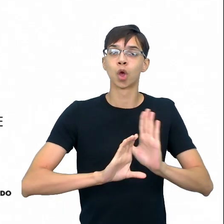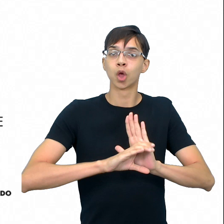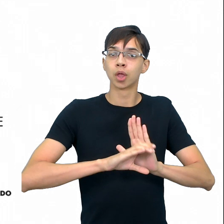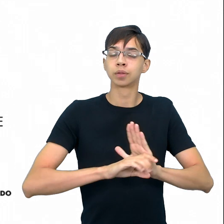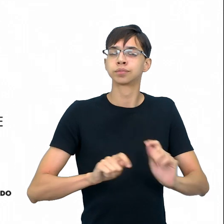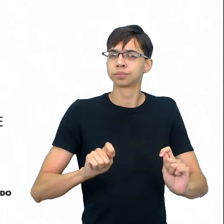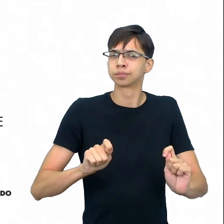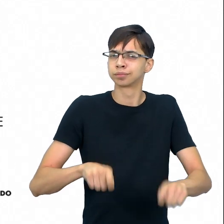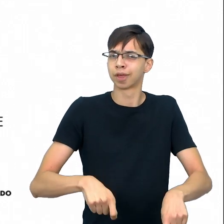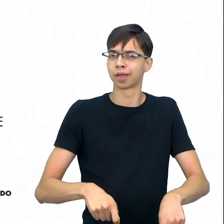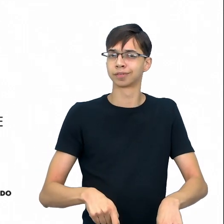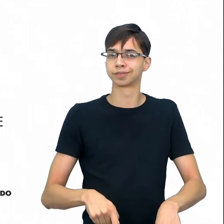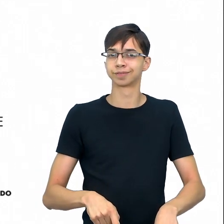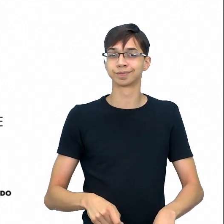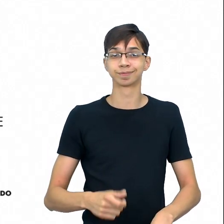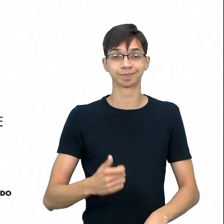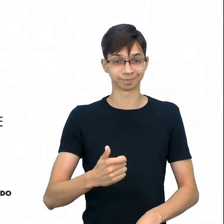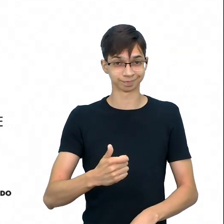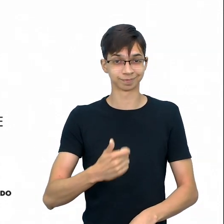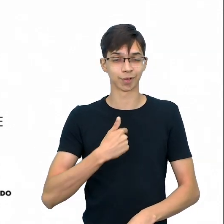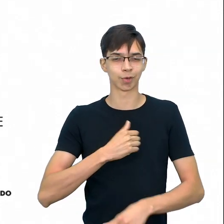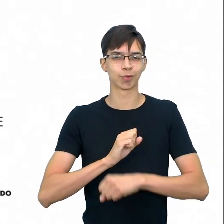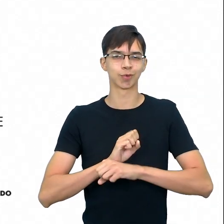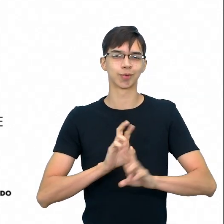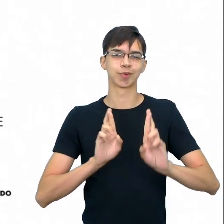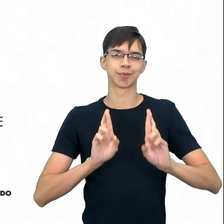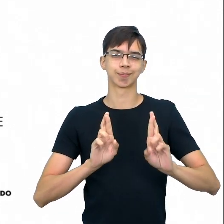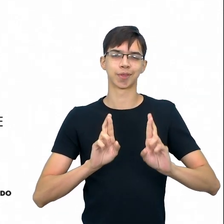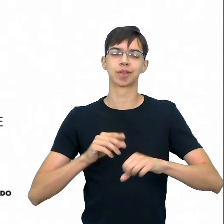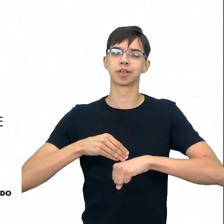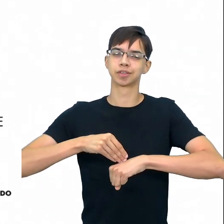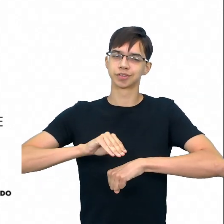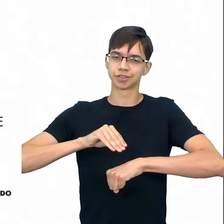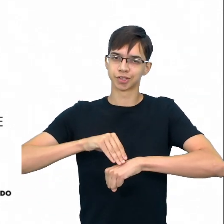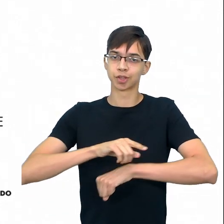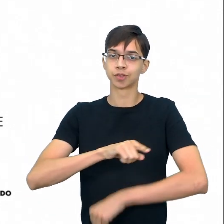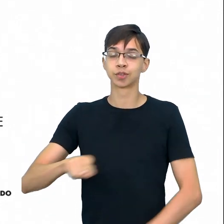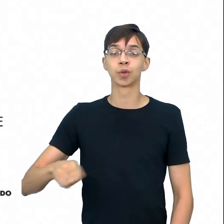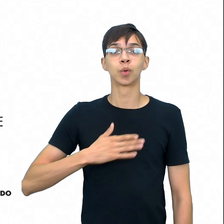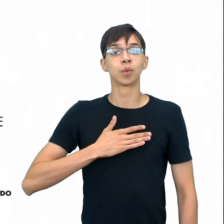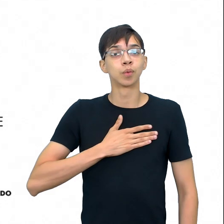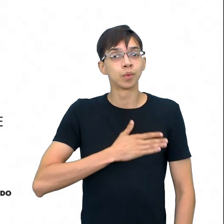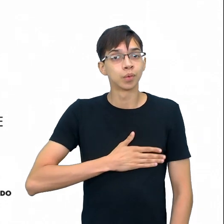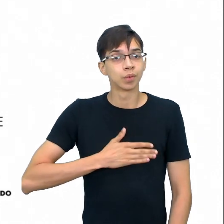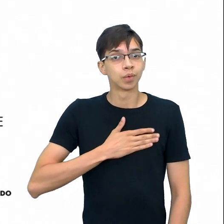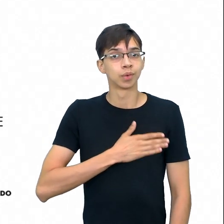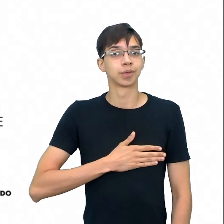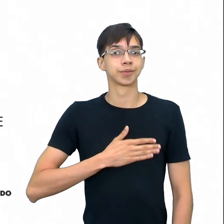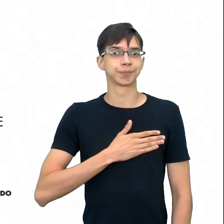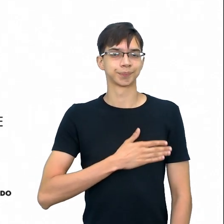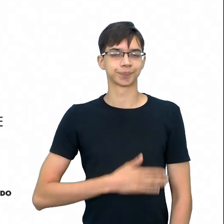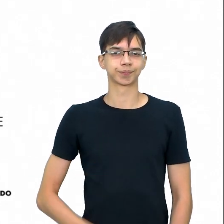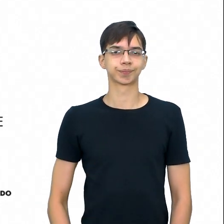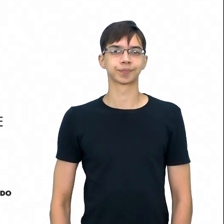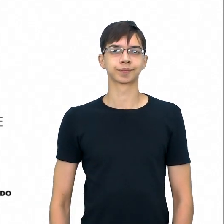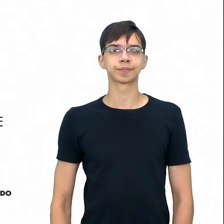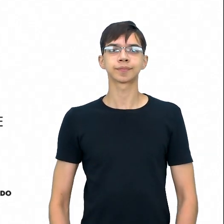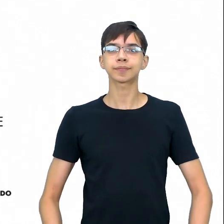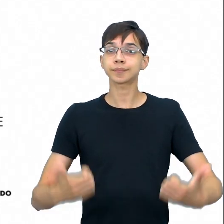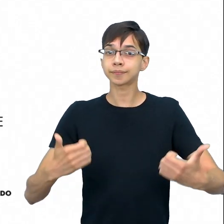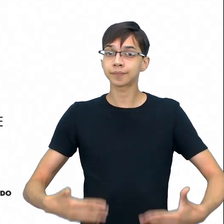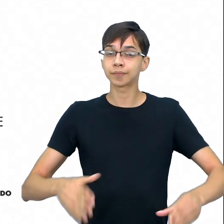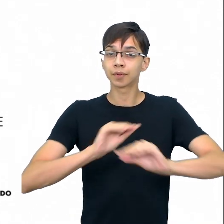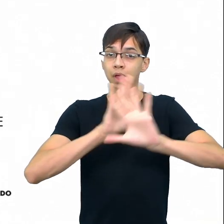não, né? Bom, espero que vocês tenham gostado das sugestões que nós deixamos, né? Claro que sempre é bom enfatizar que